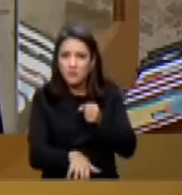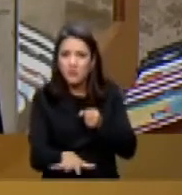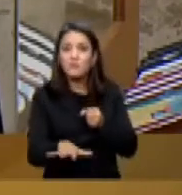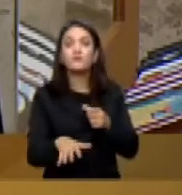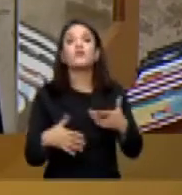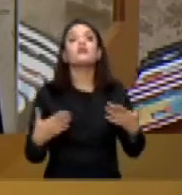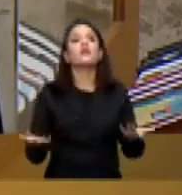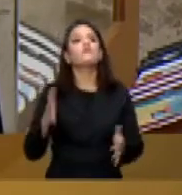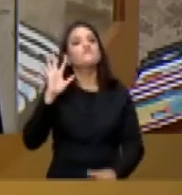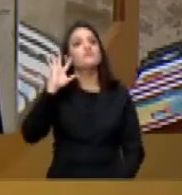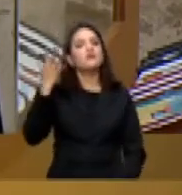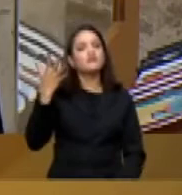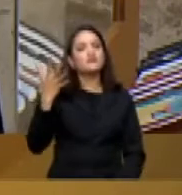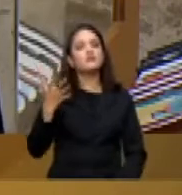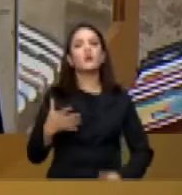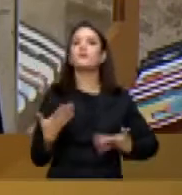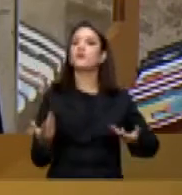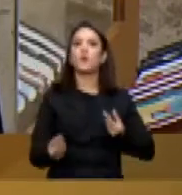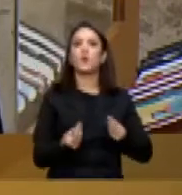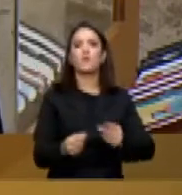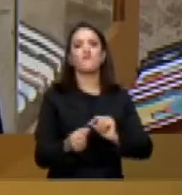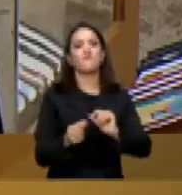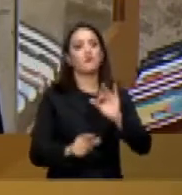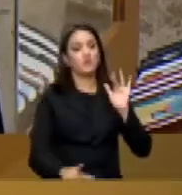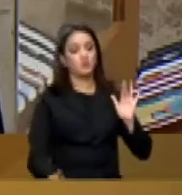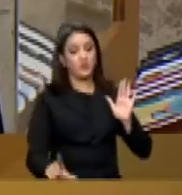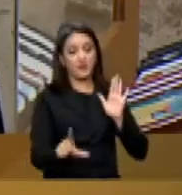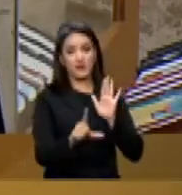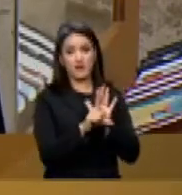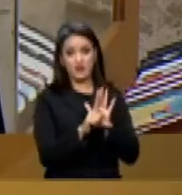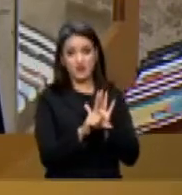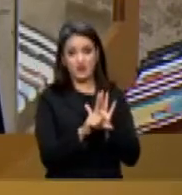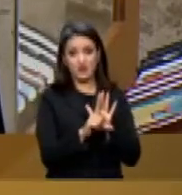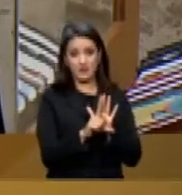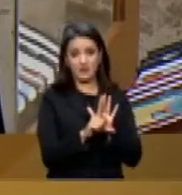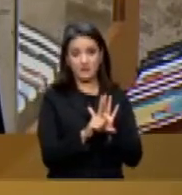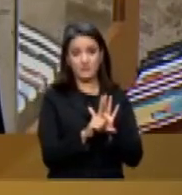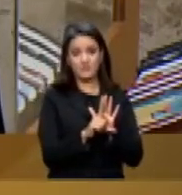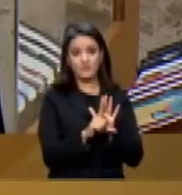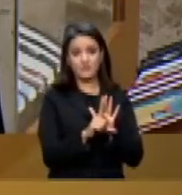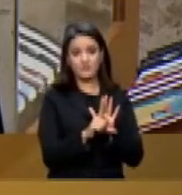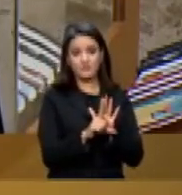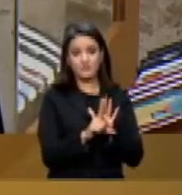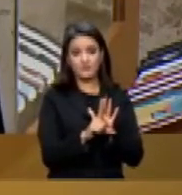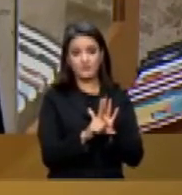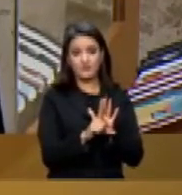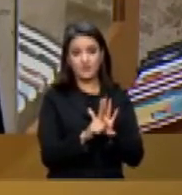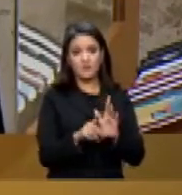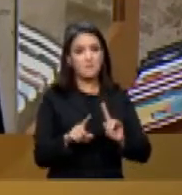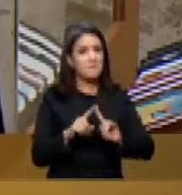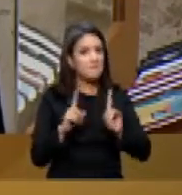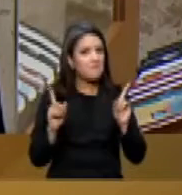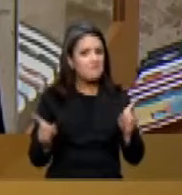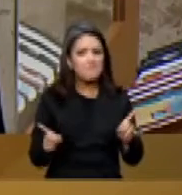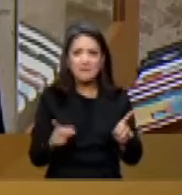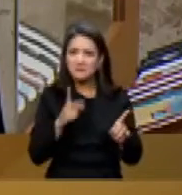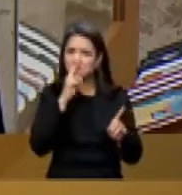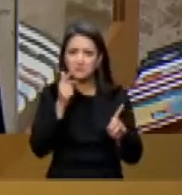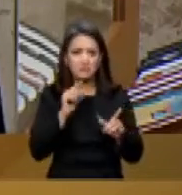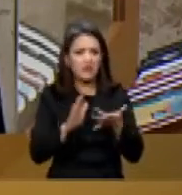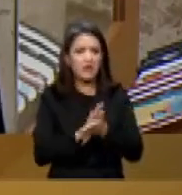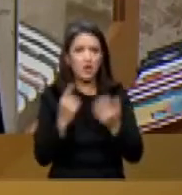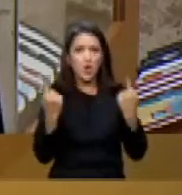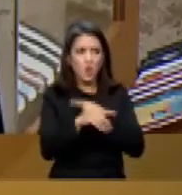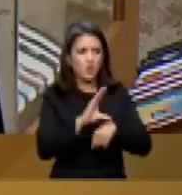E, assim o fazendo, através de lei, em sentido material e formal, não aparenta violar a Constituição. Não